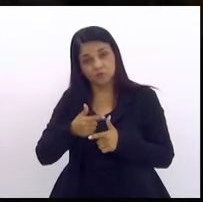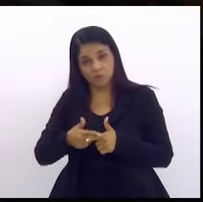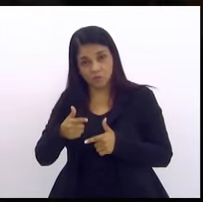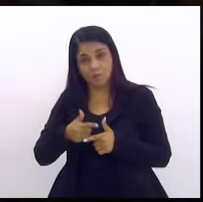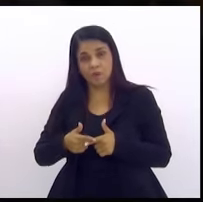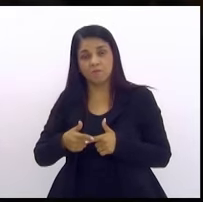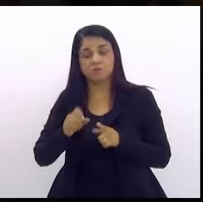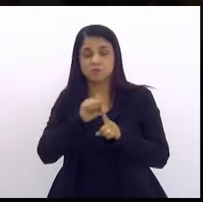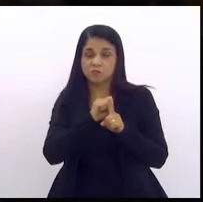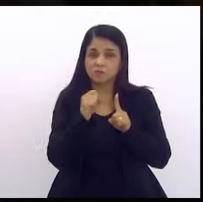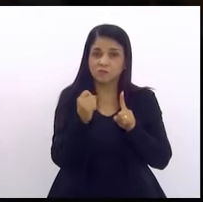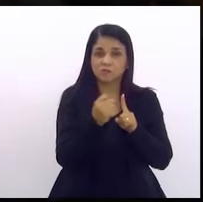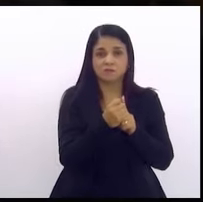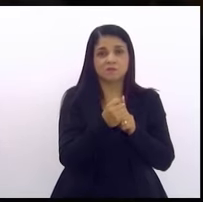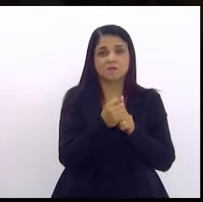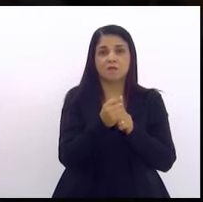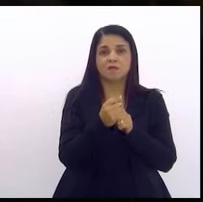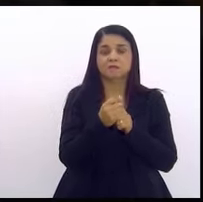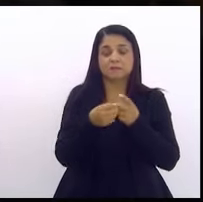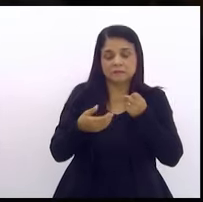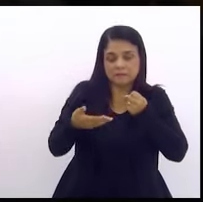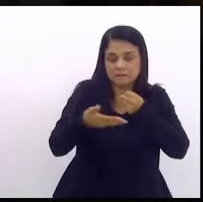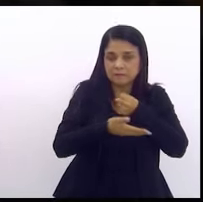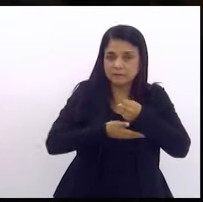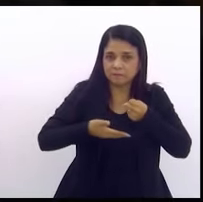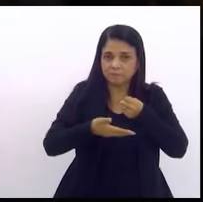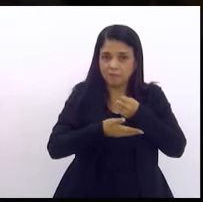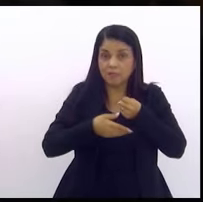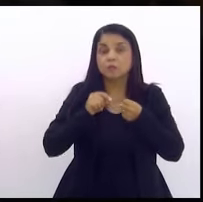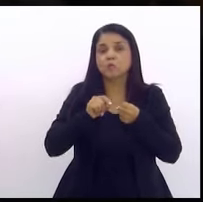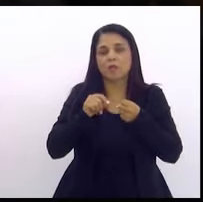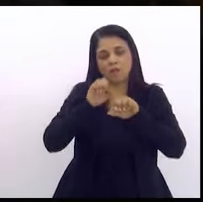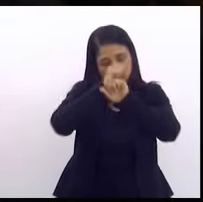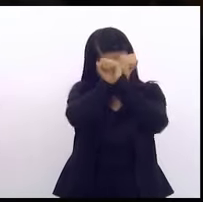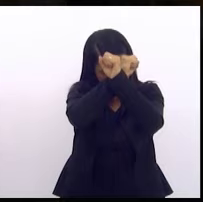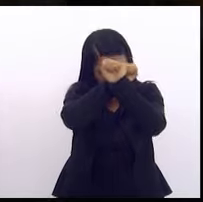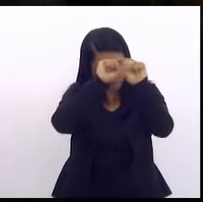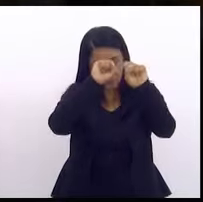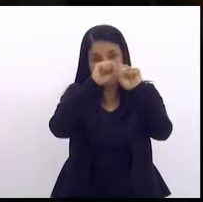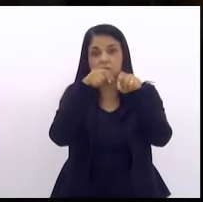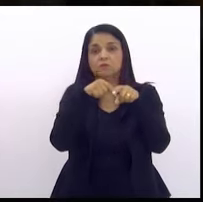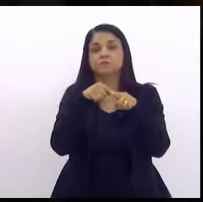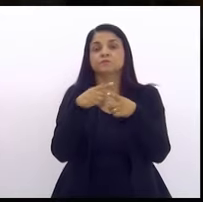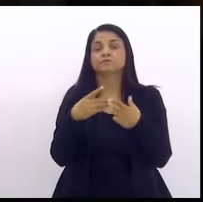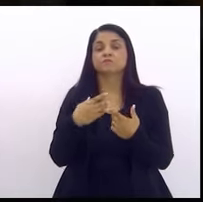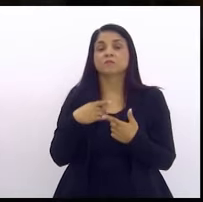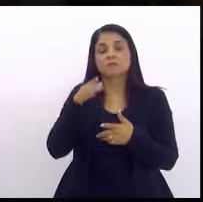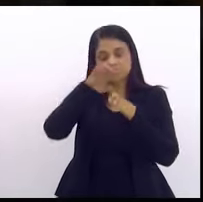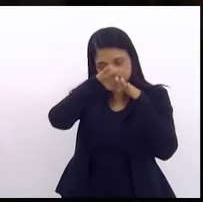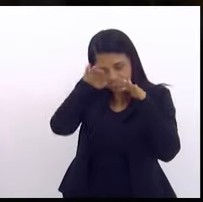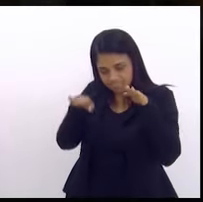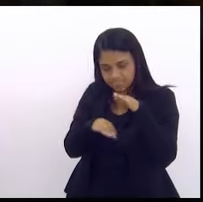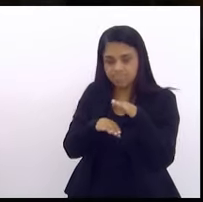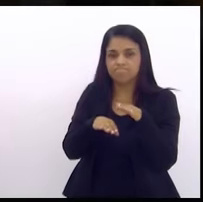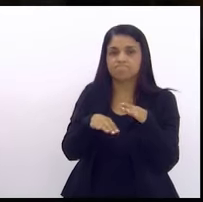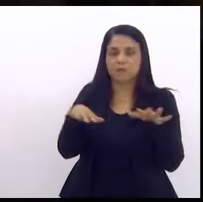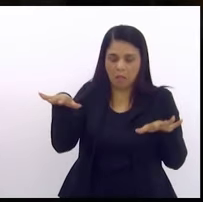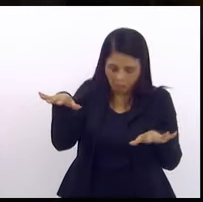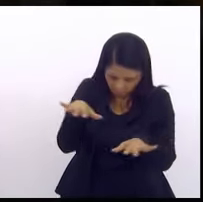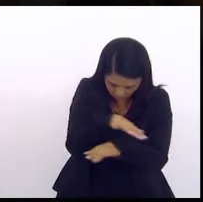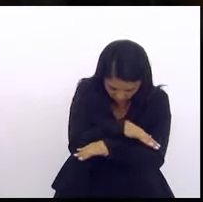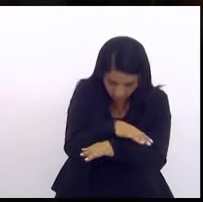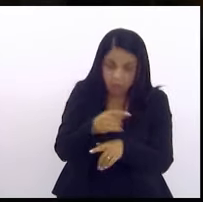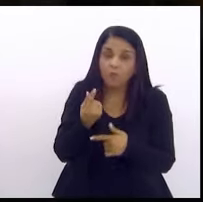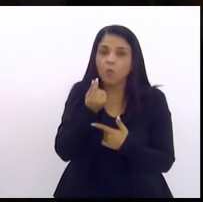uma sociedade que se baseou na escravidão, na submissão das pessoas para lucrarem,